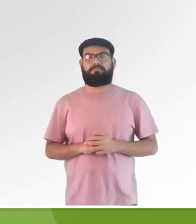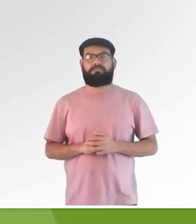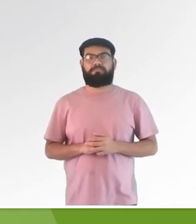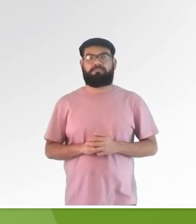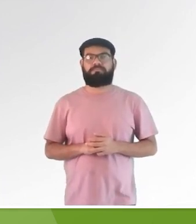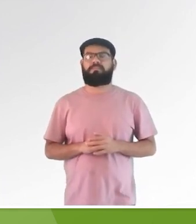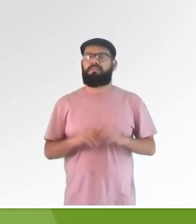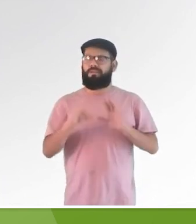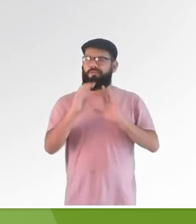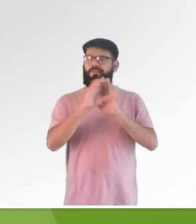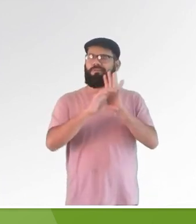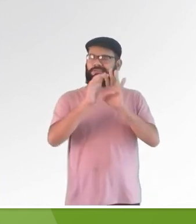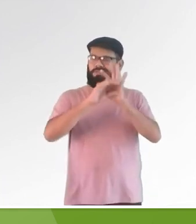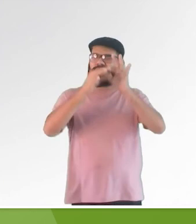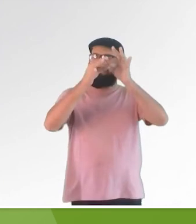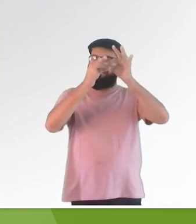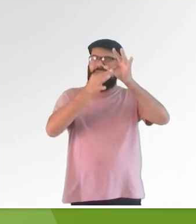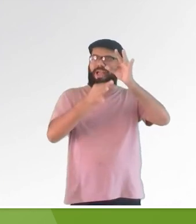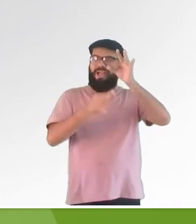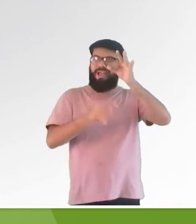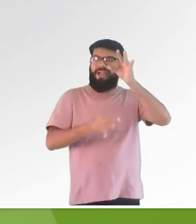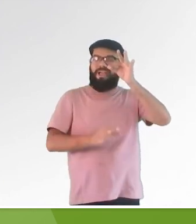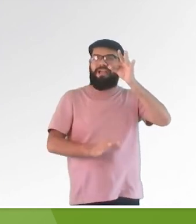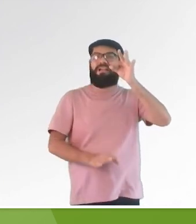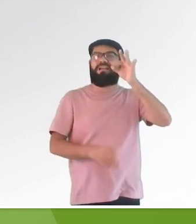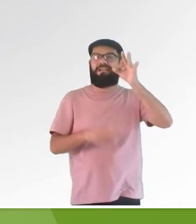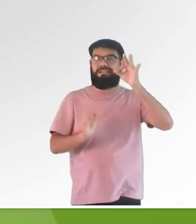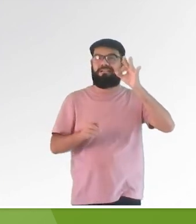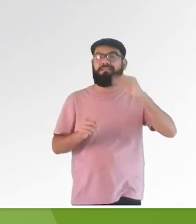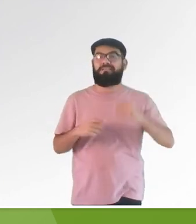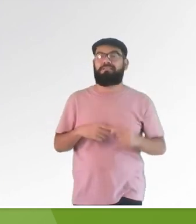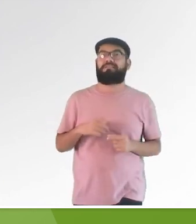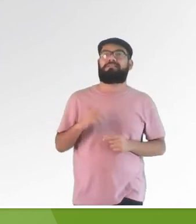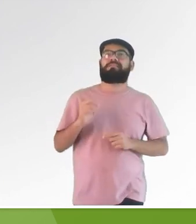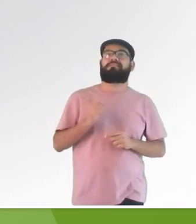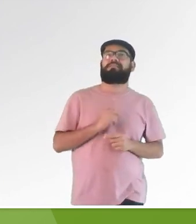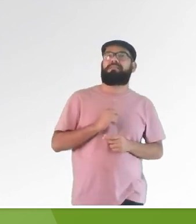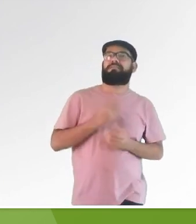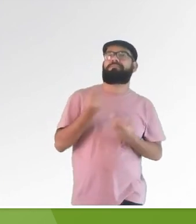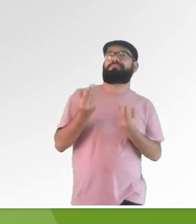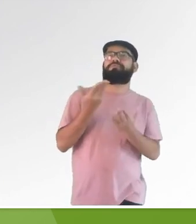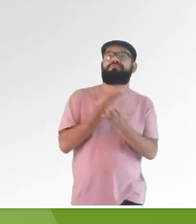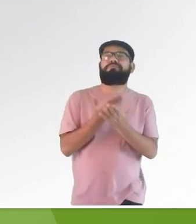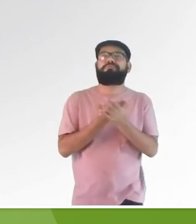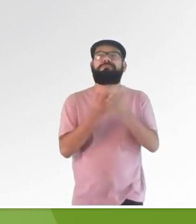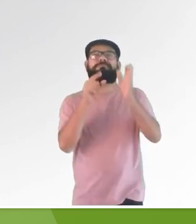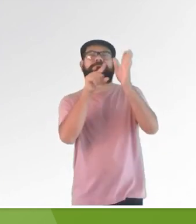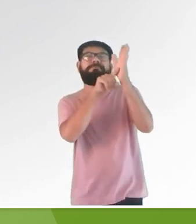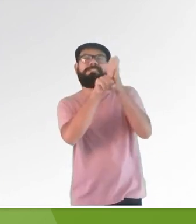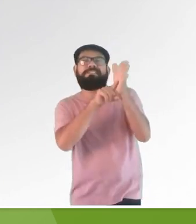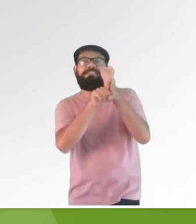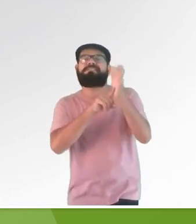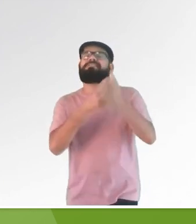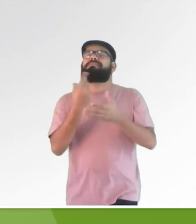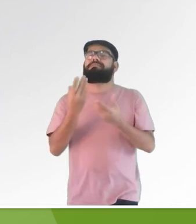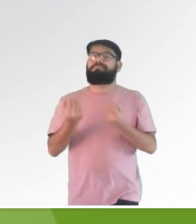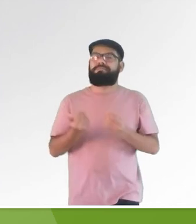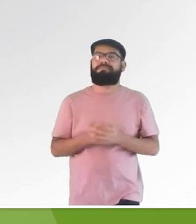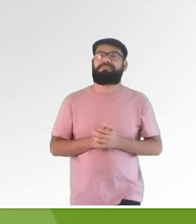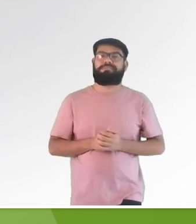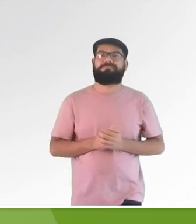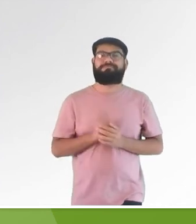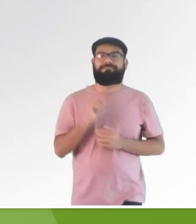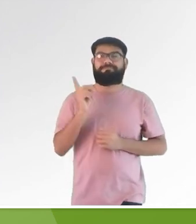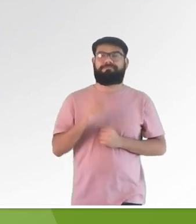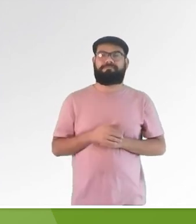amplo, né, muito complexo, que envolve bastante estudo, a gente está falando aí de nicho ecológico. E ele